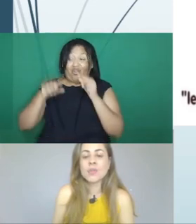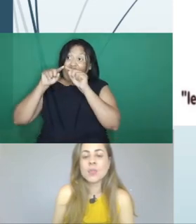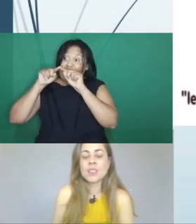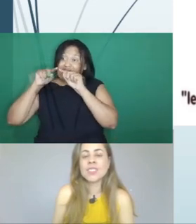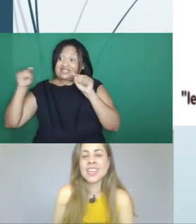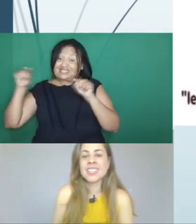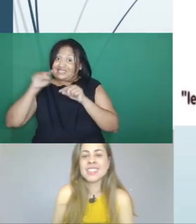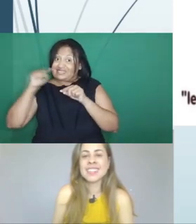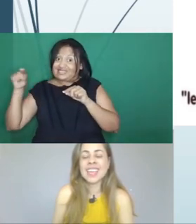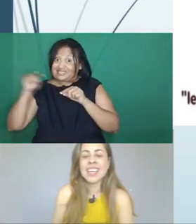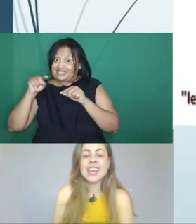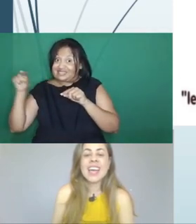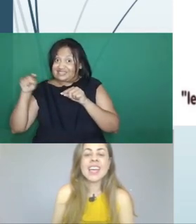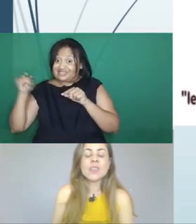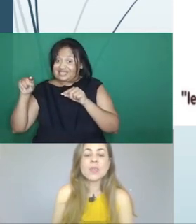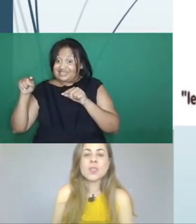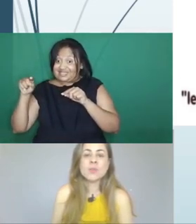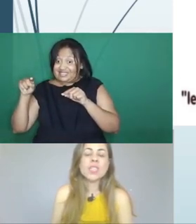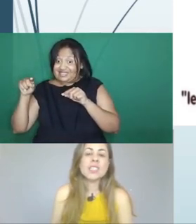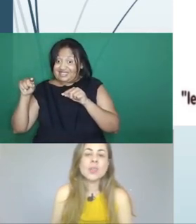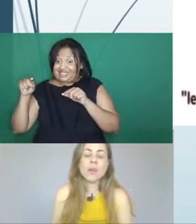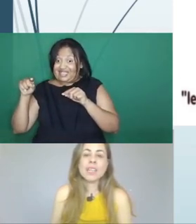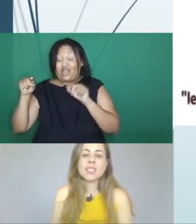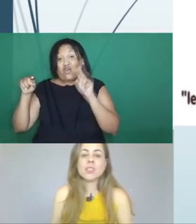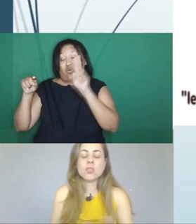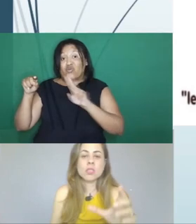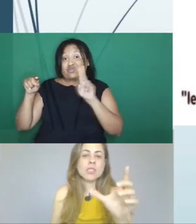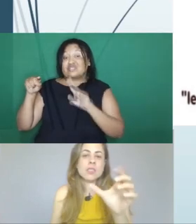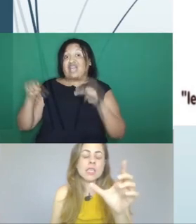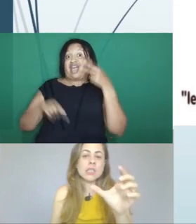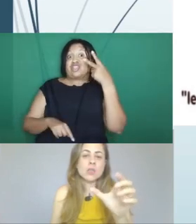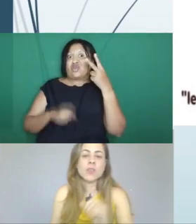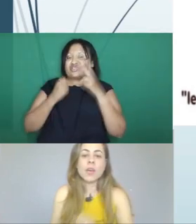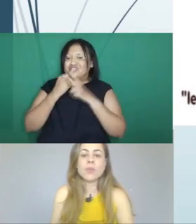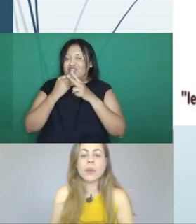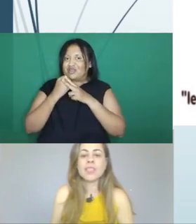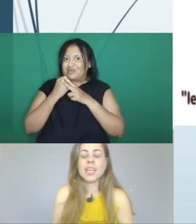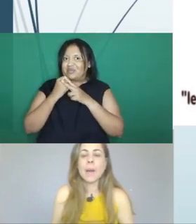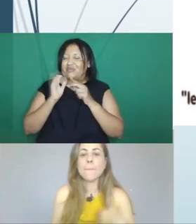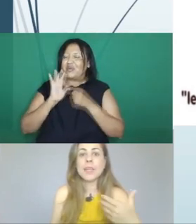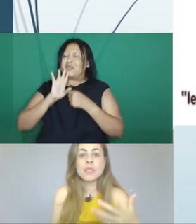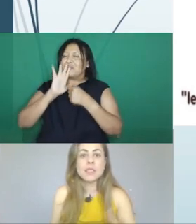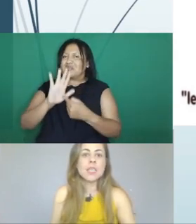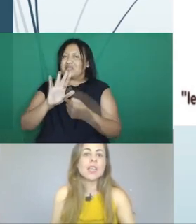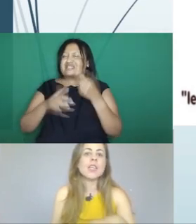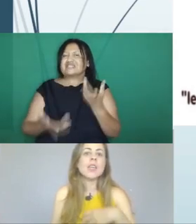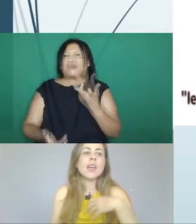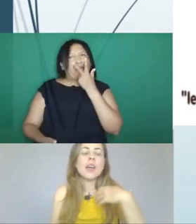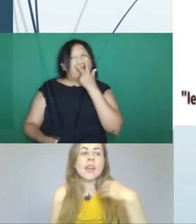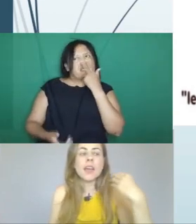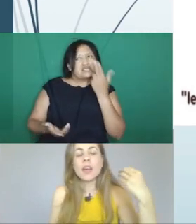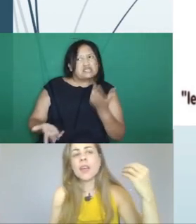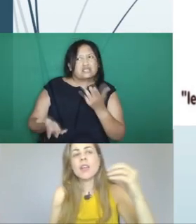looks like é uma expressão interessante né Ela é expressão idiomática a gente utiliza ali dois verbos para indicar parecer